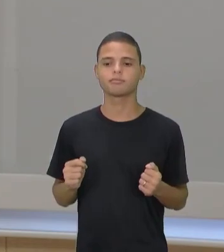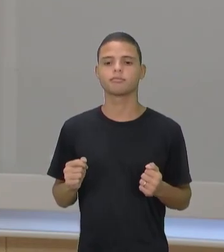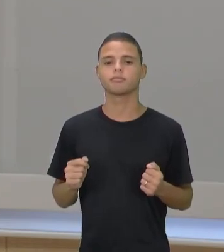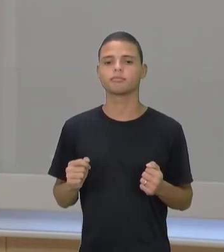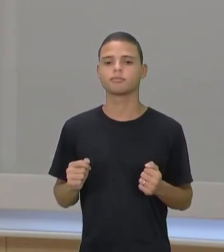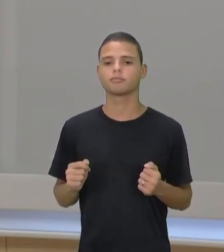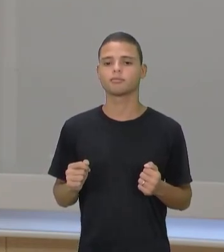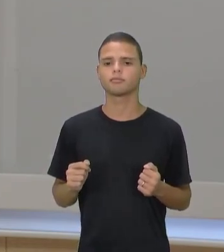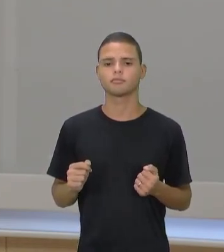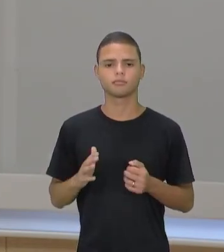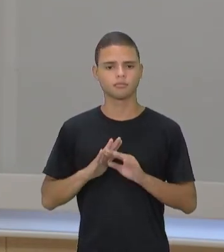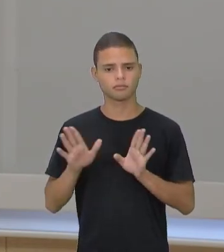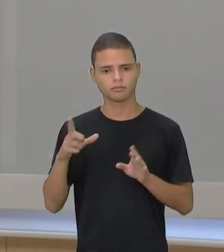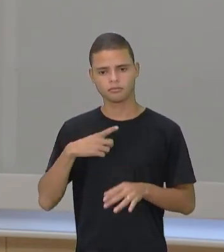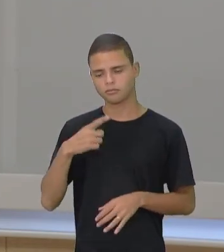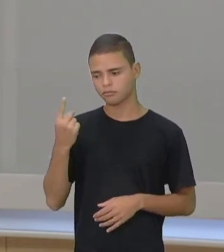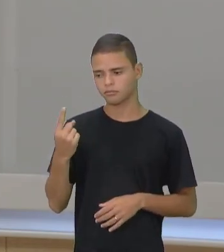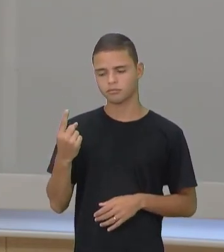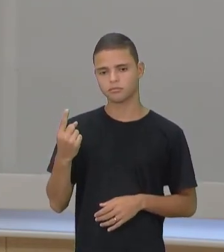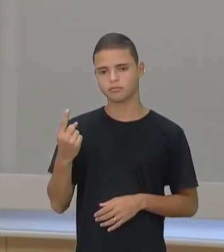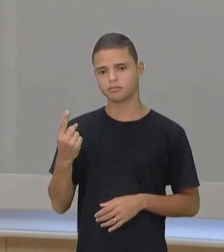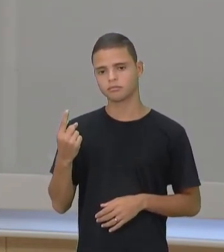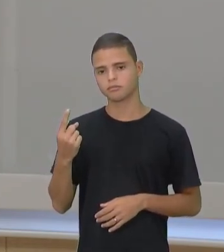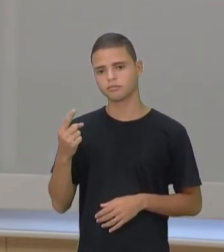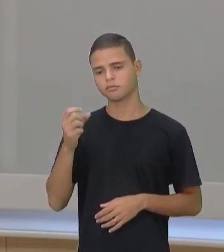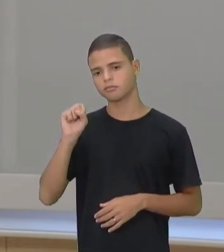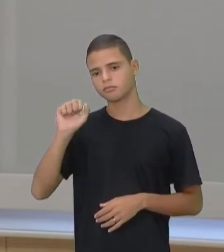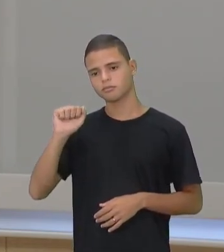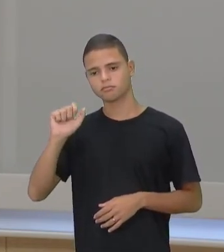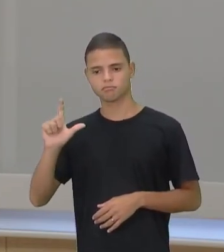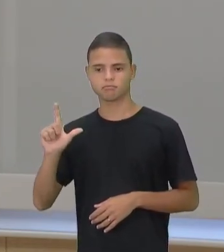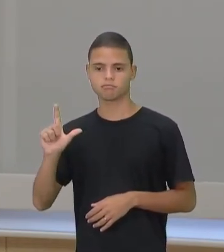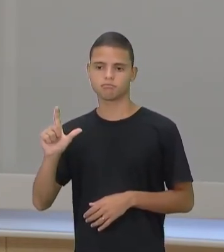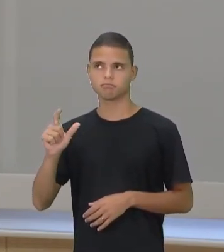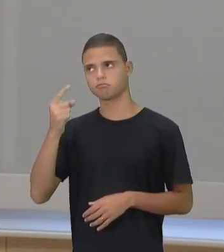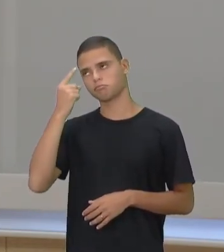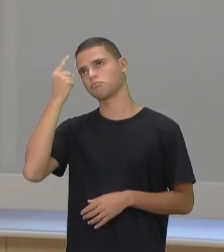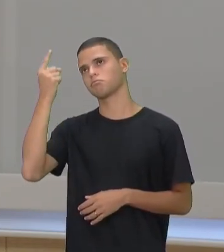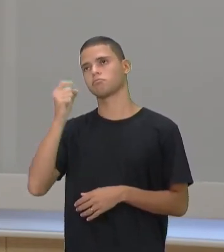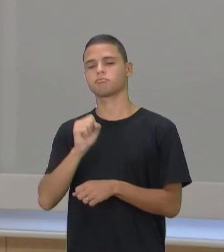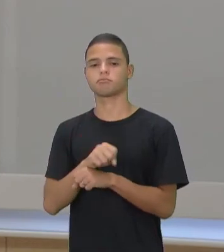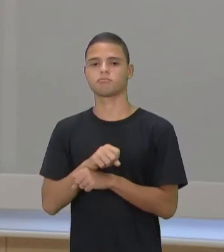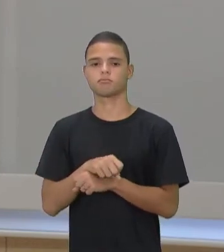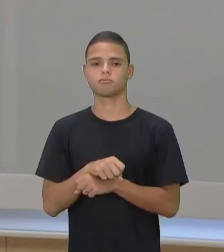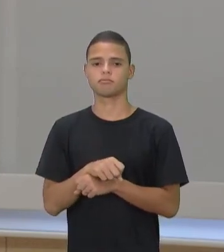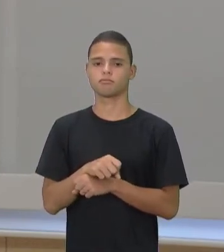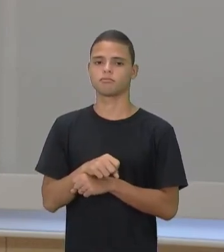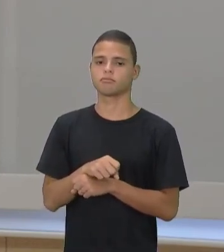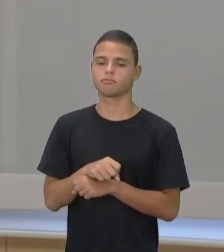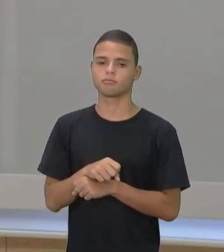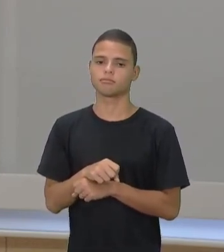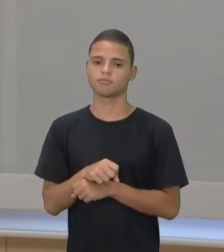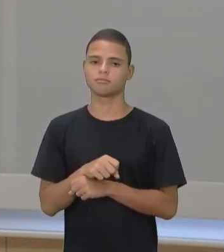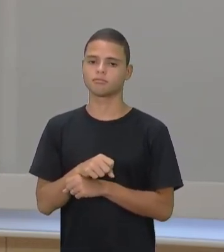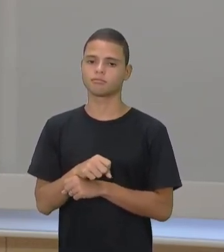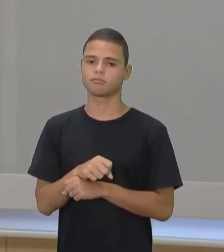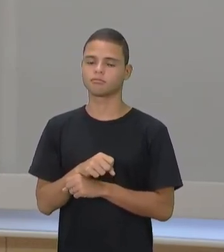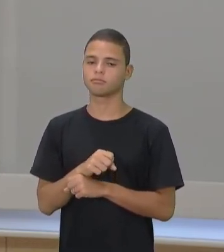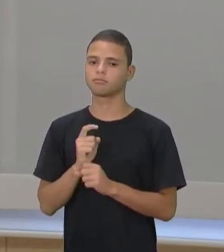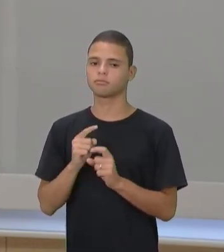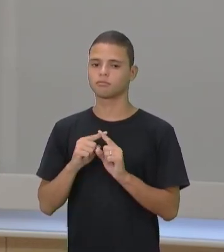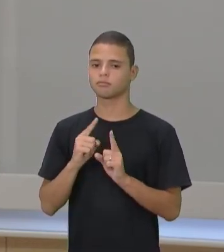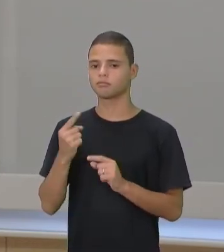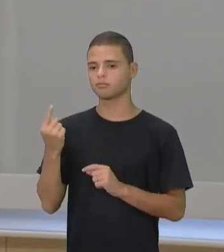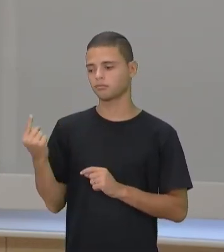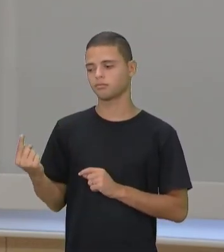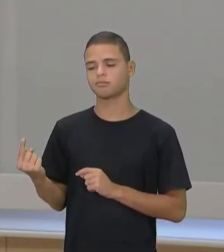assim, só existe um sal? O aluno pode pensar, sim, sal de cozinha. O sal de cozinha é apenas